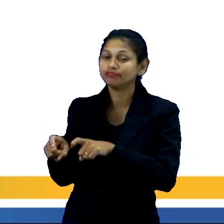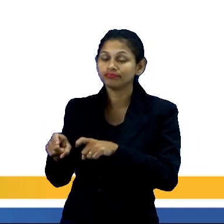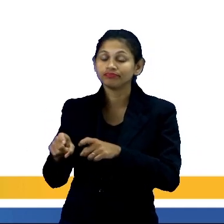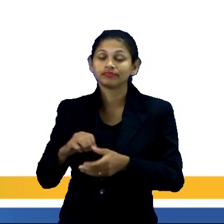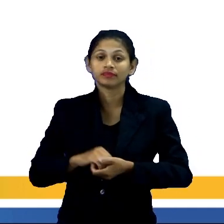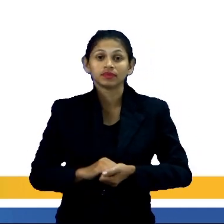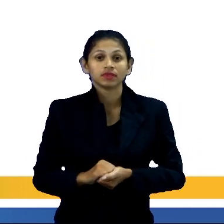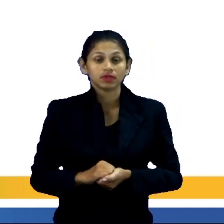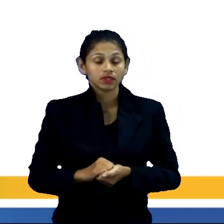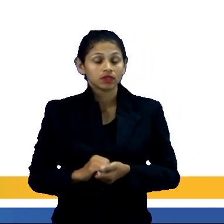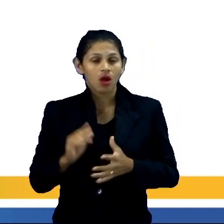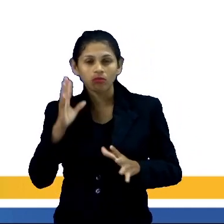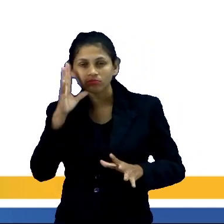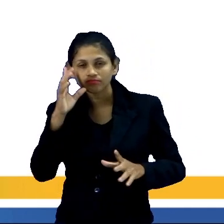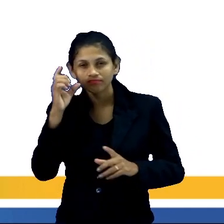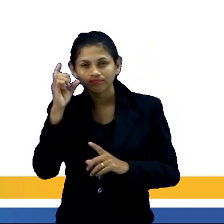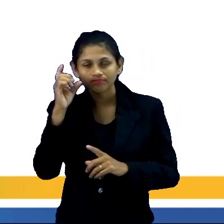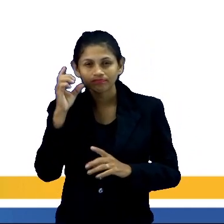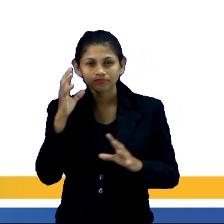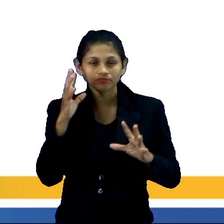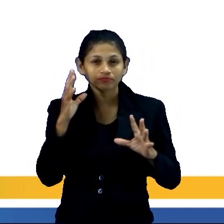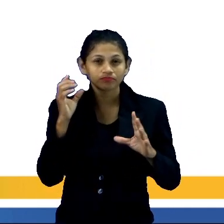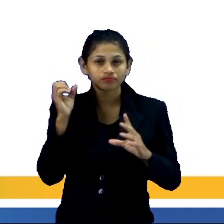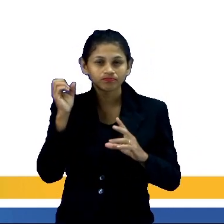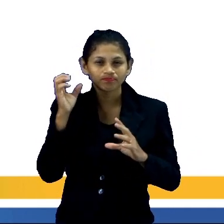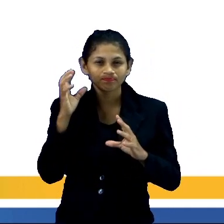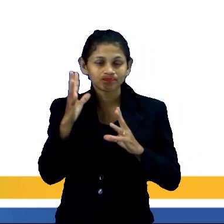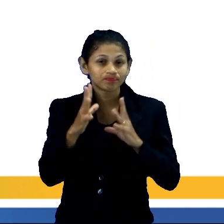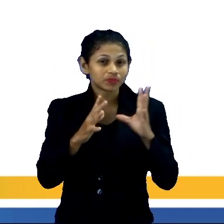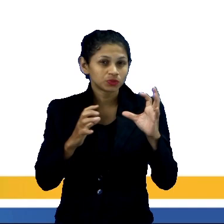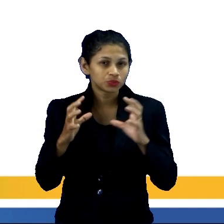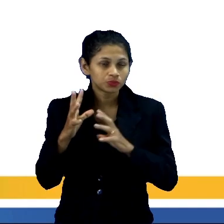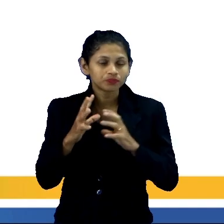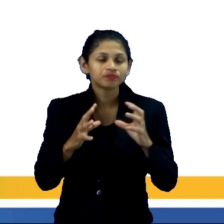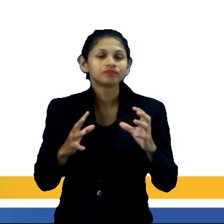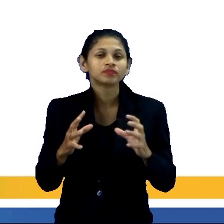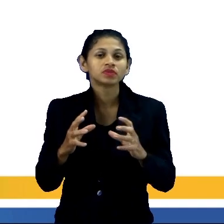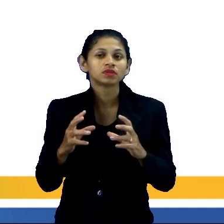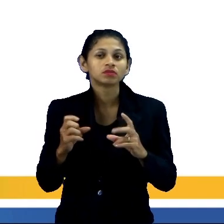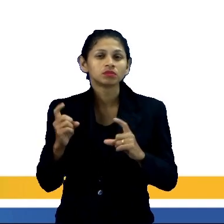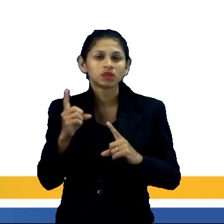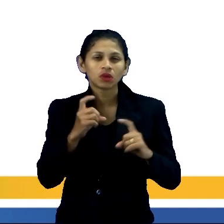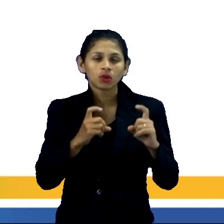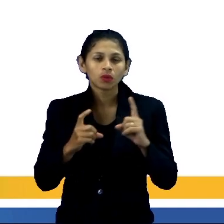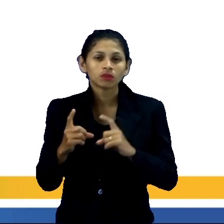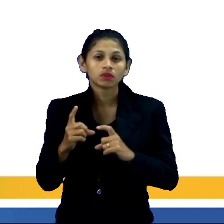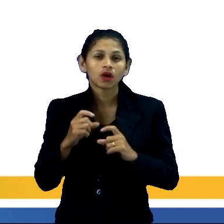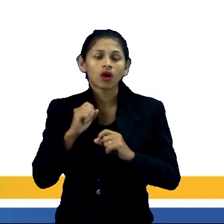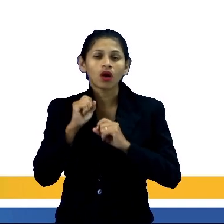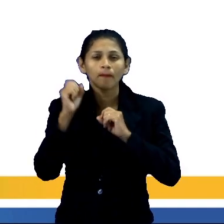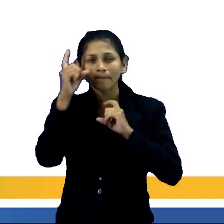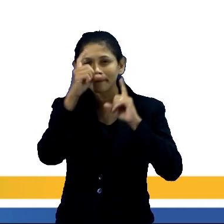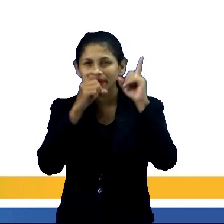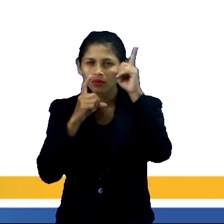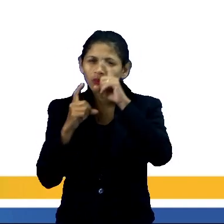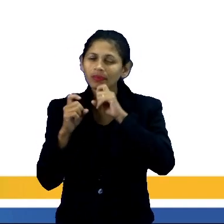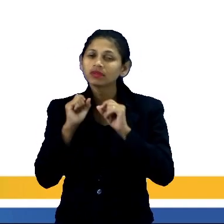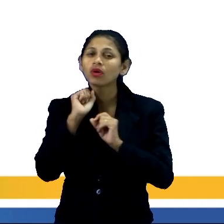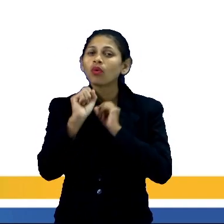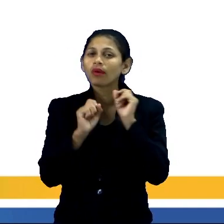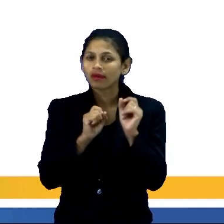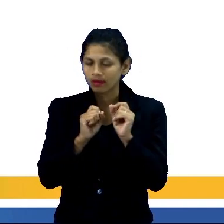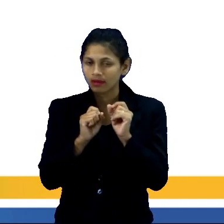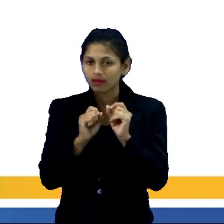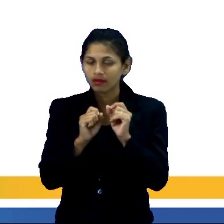preocupação desta parcela, destas pessoas, a de expandir a produção de café, de onde provinha a riqueza e o